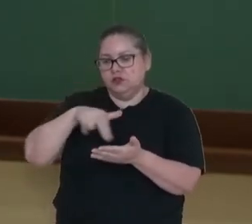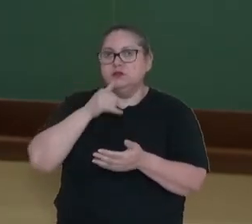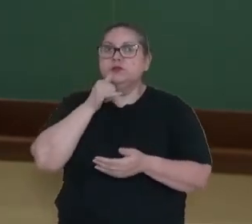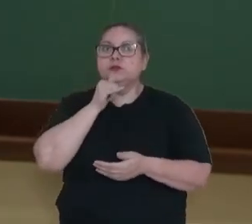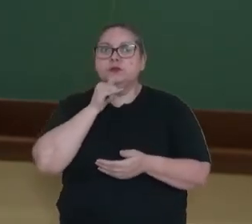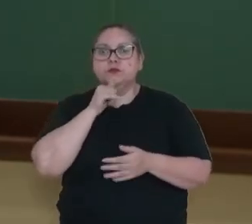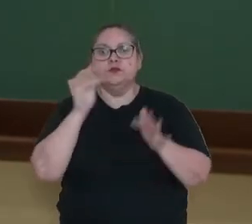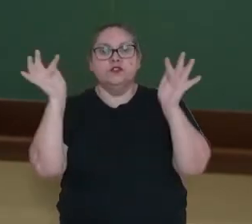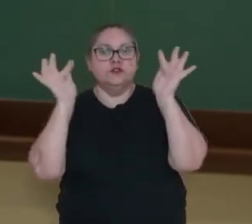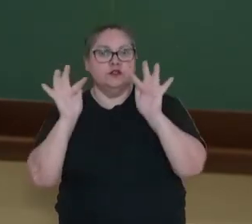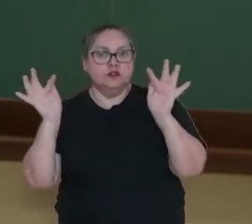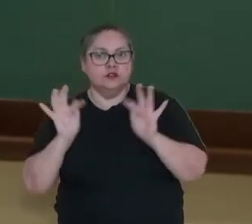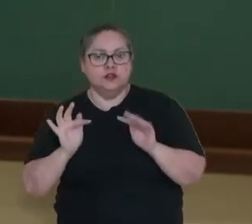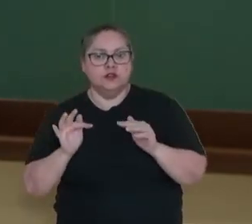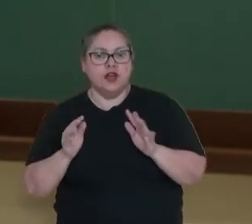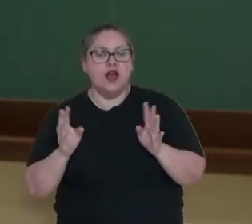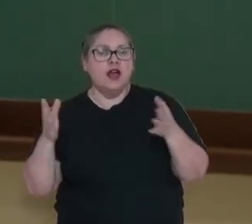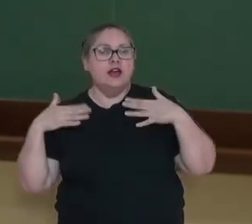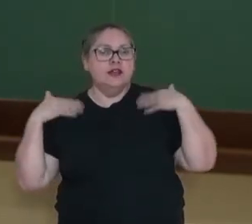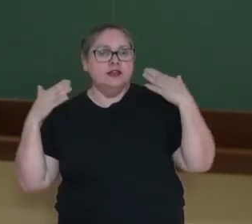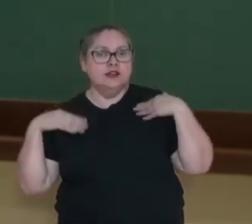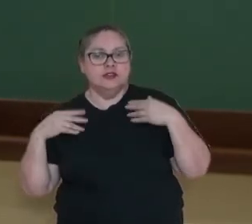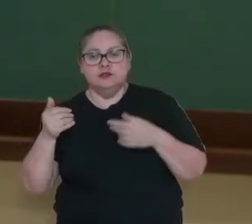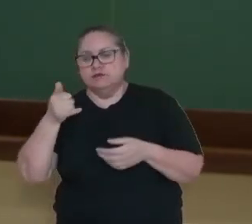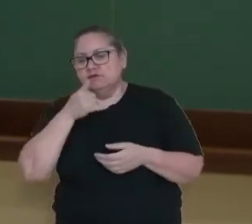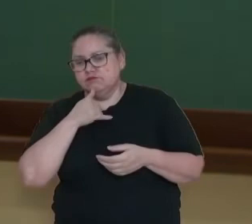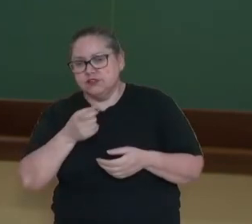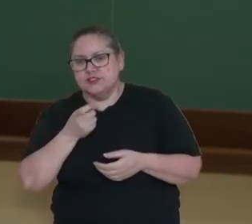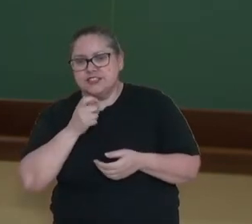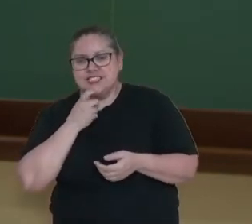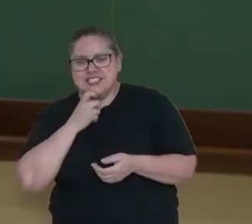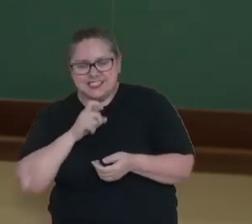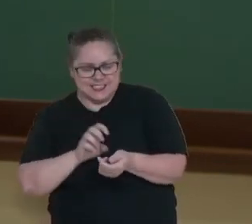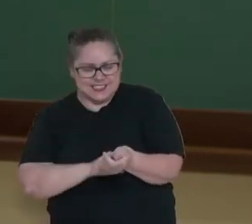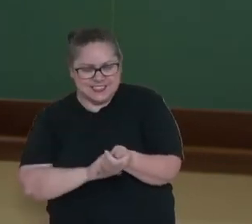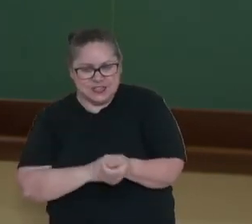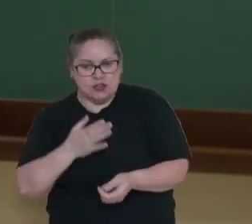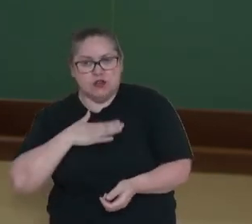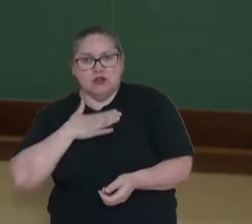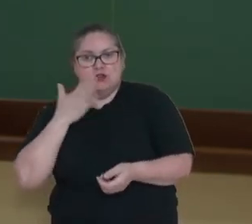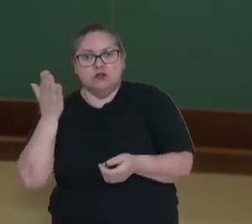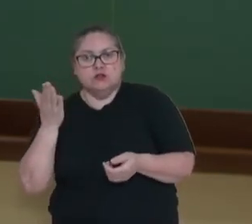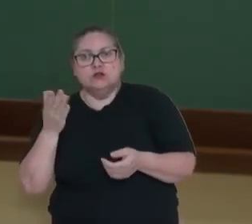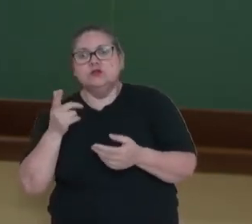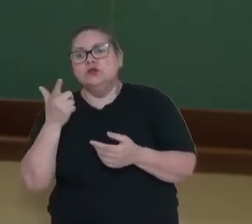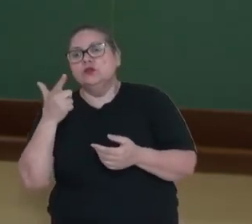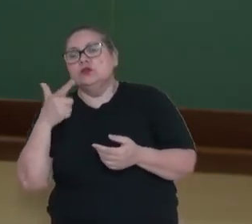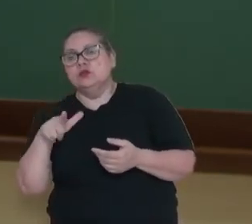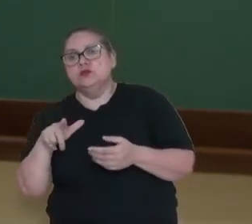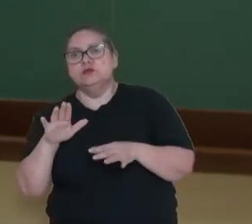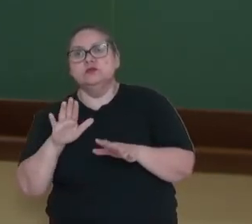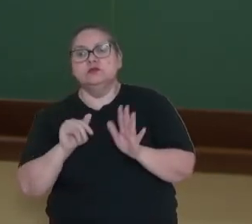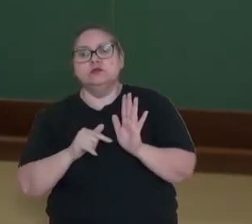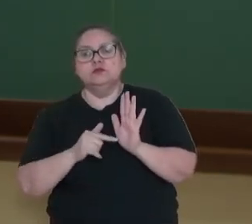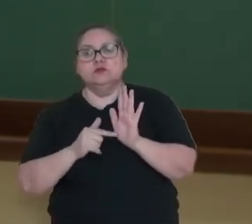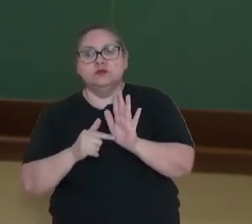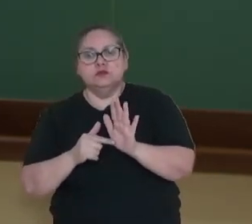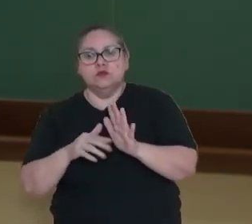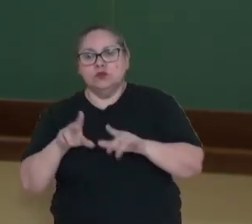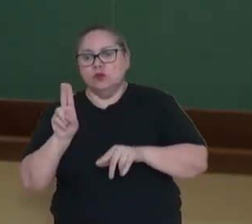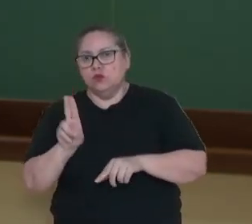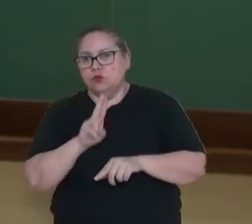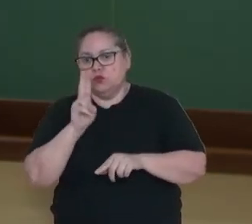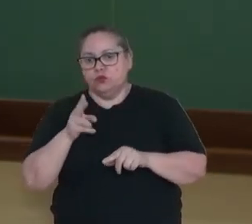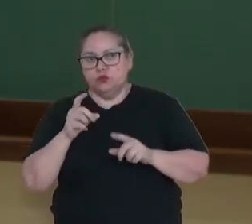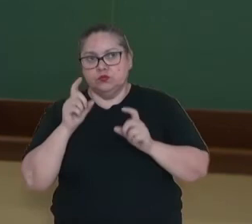Exemplo, felicidade, alegria, tristeza, raiva, surpresa, entre outros. É através do uso